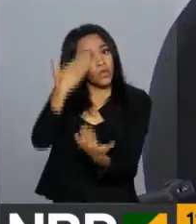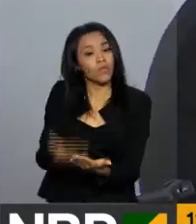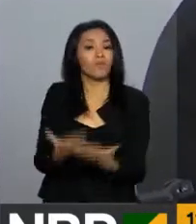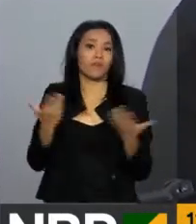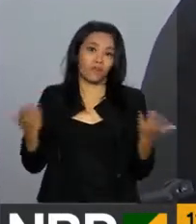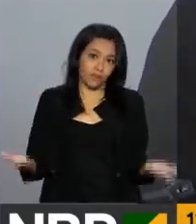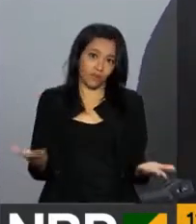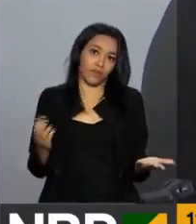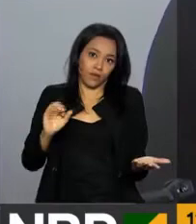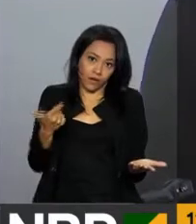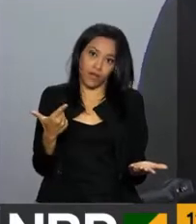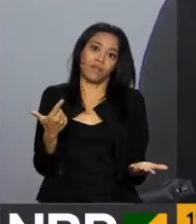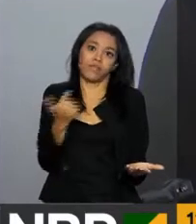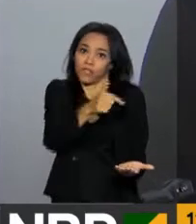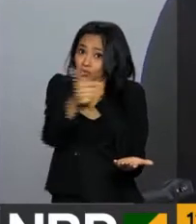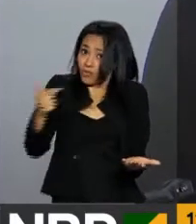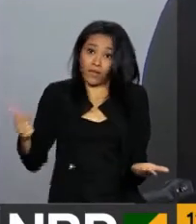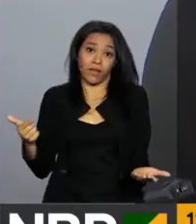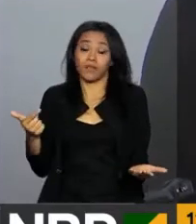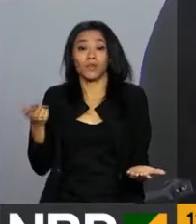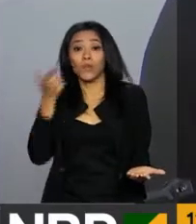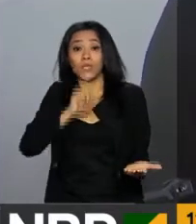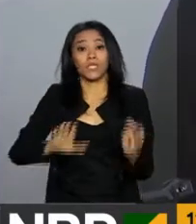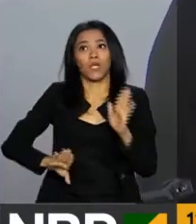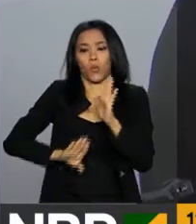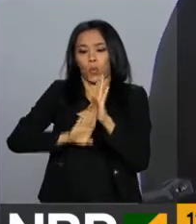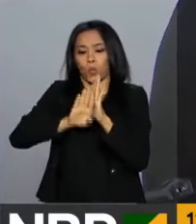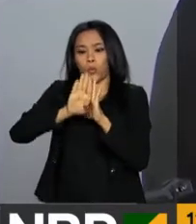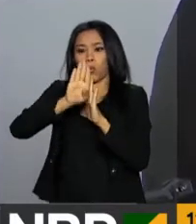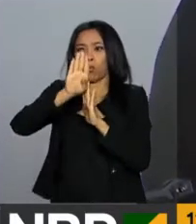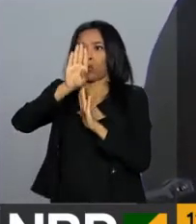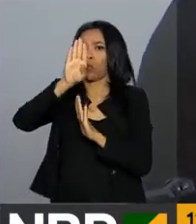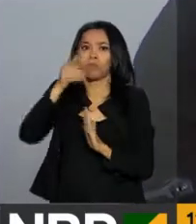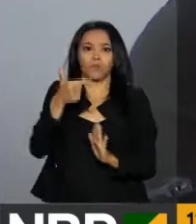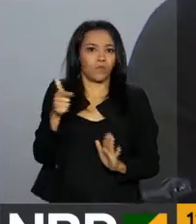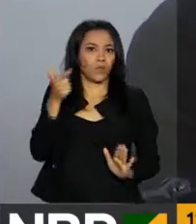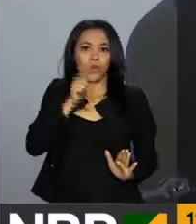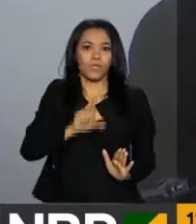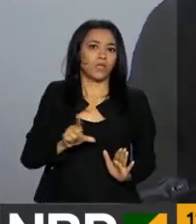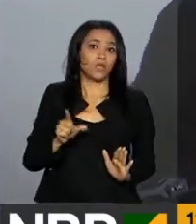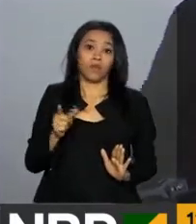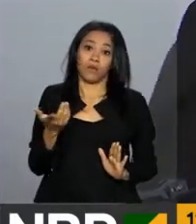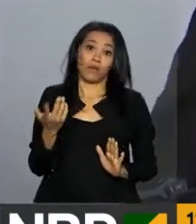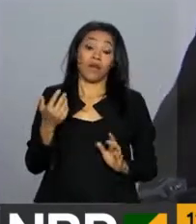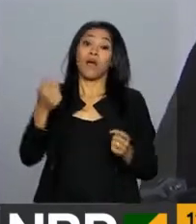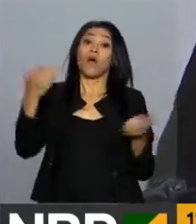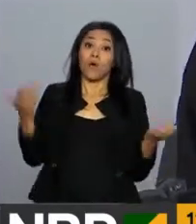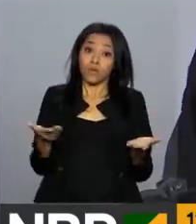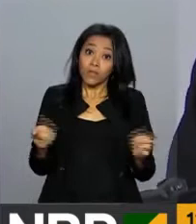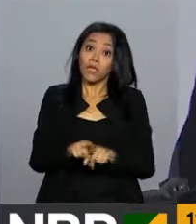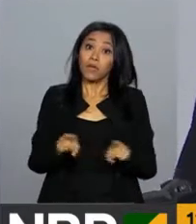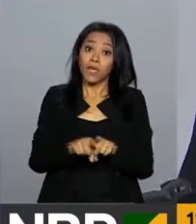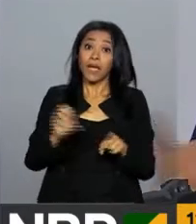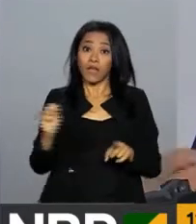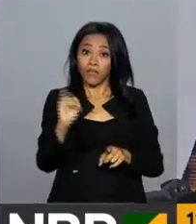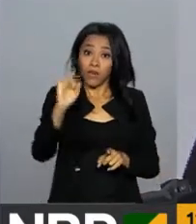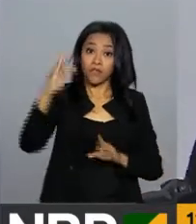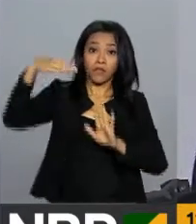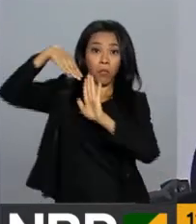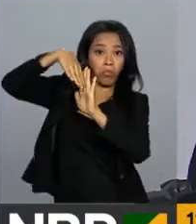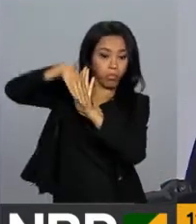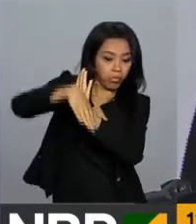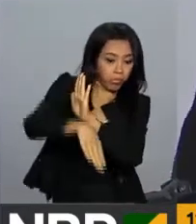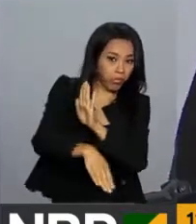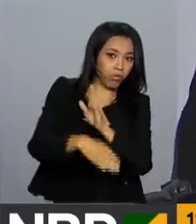essa credibilidade geradora é desses entes não há confiança não cairia a inflação ao livro em que caiu não cair eo juro